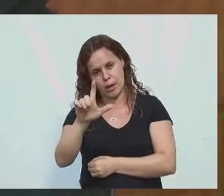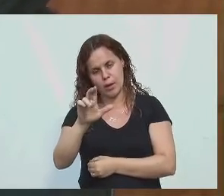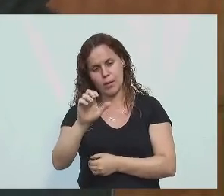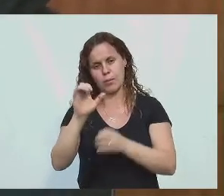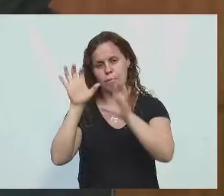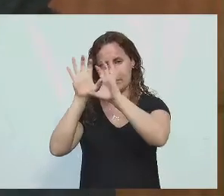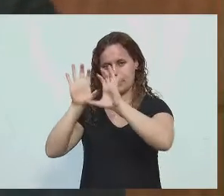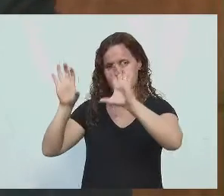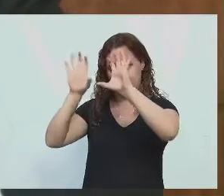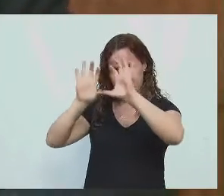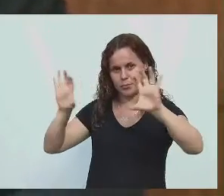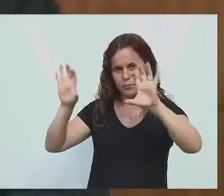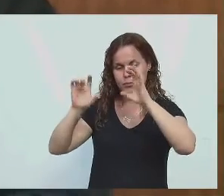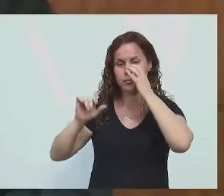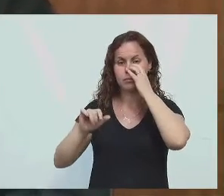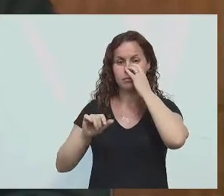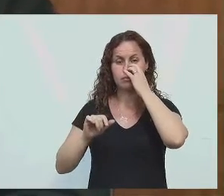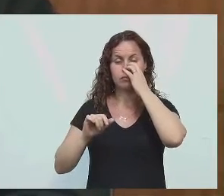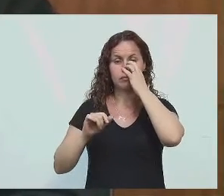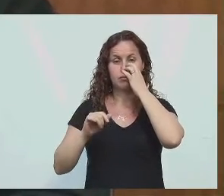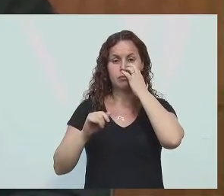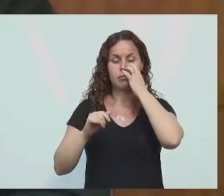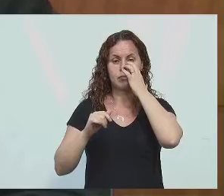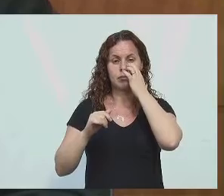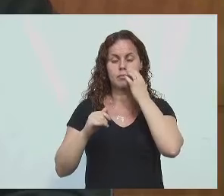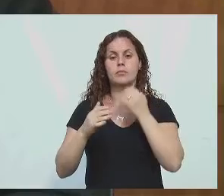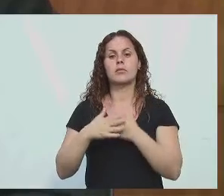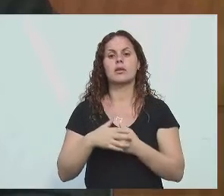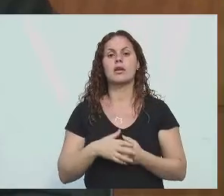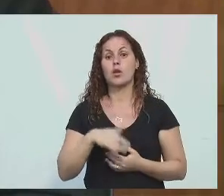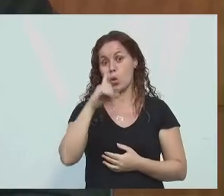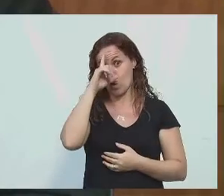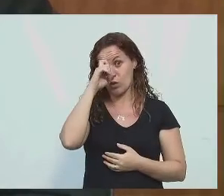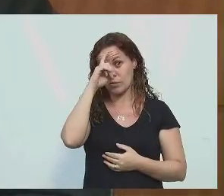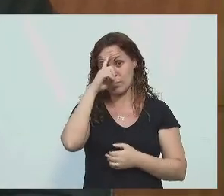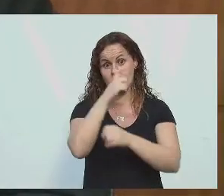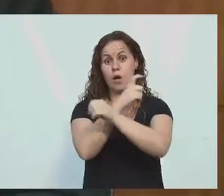passando ali exatamente na porta do Hospital São João Batista.